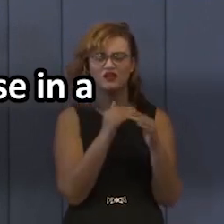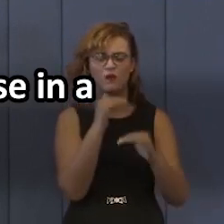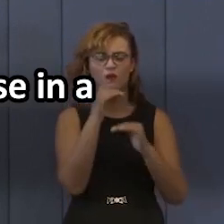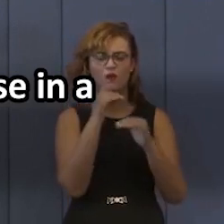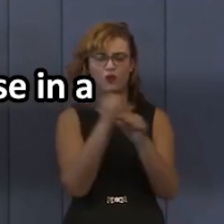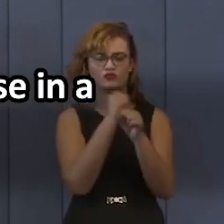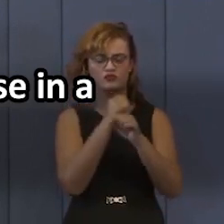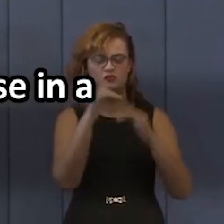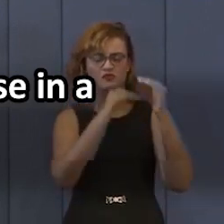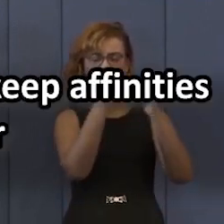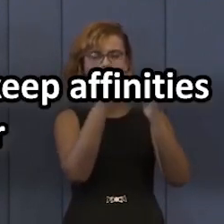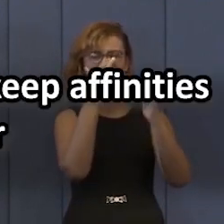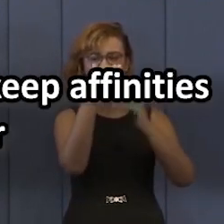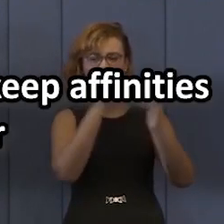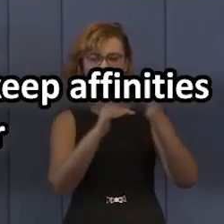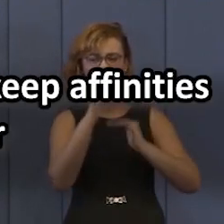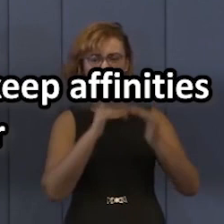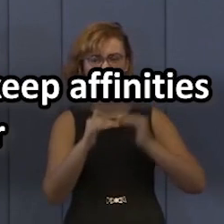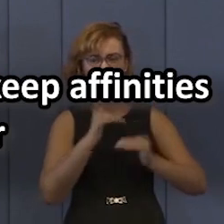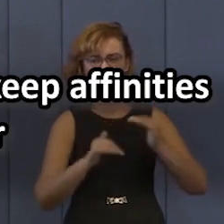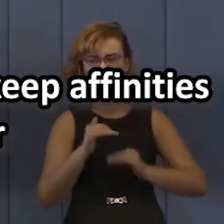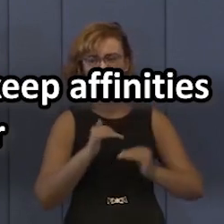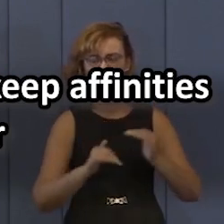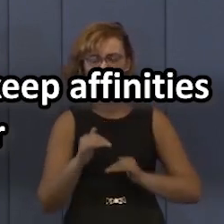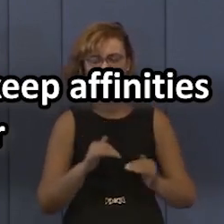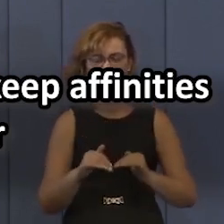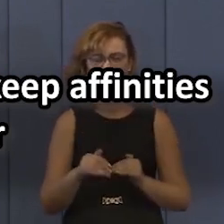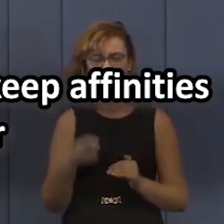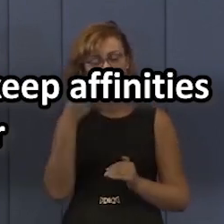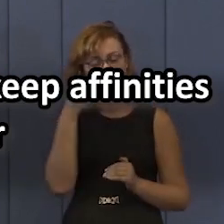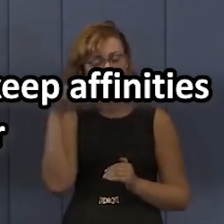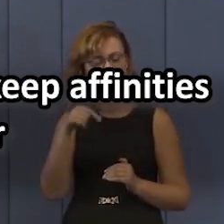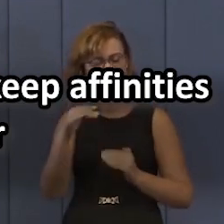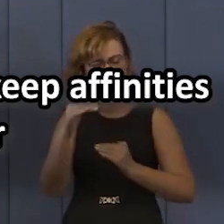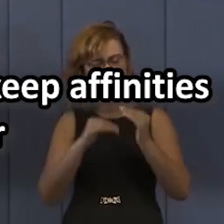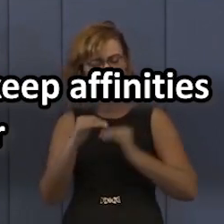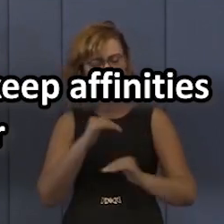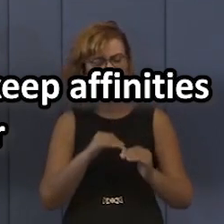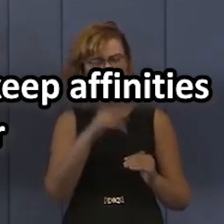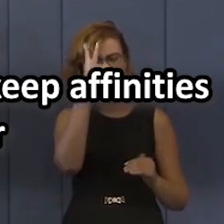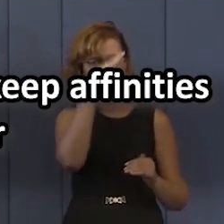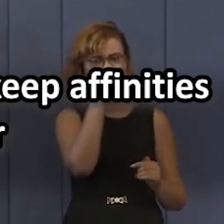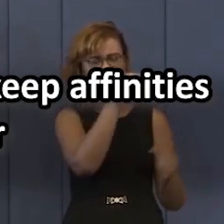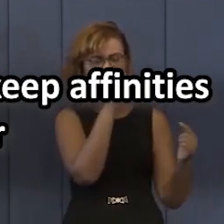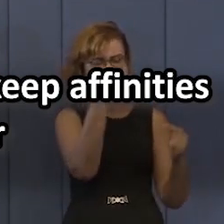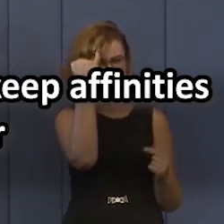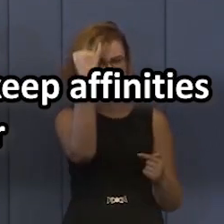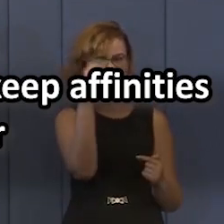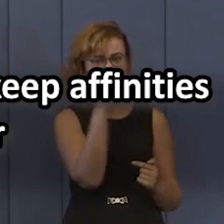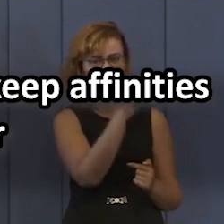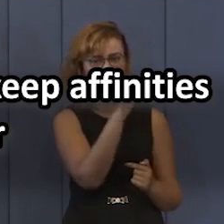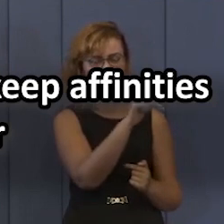desconstrutiva, vou usar um termo aqui da Escola de Frankfurt, desconstrutiva, qualquer outra intenção desconstrutiva, nessa direção,